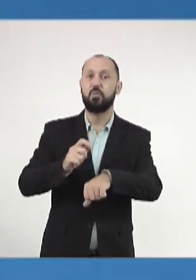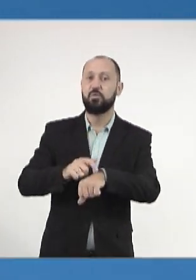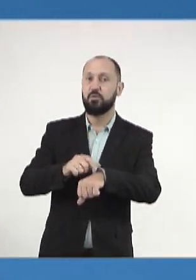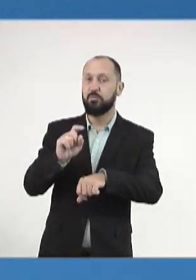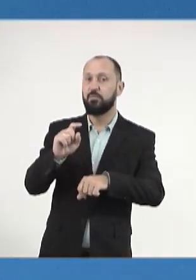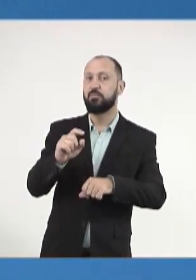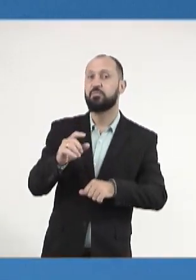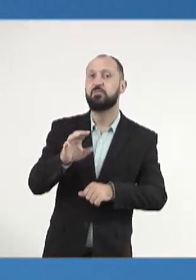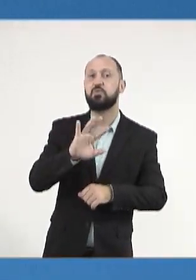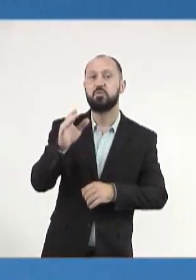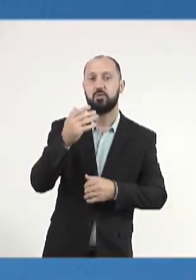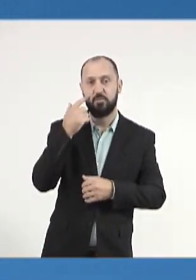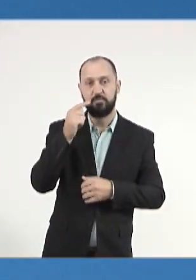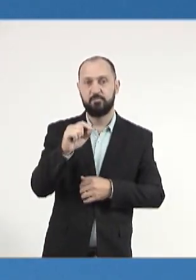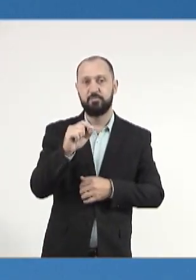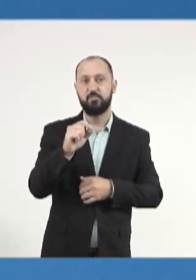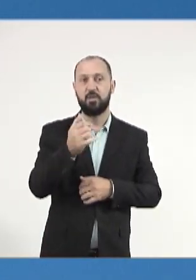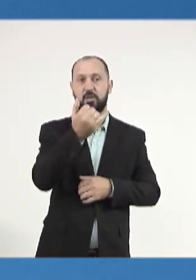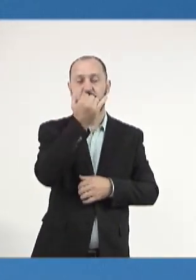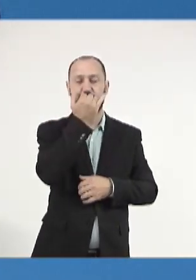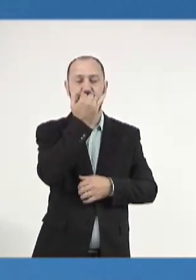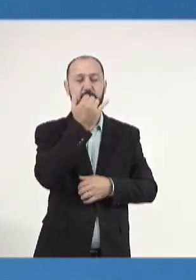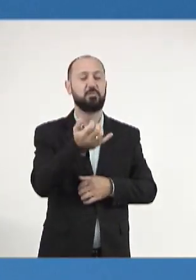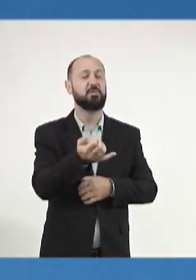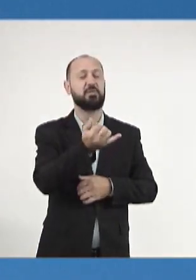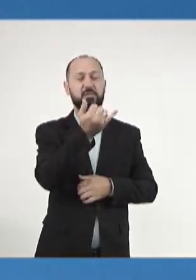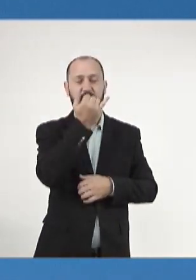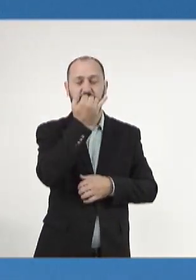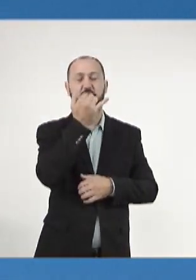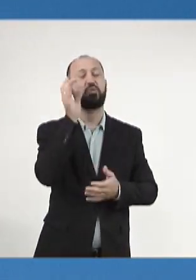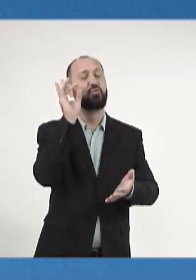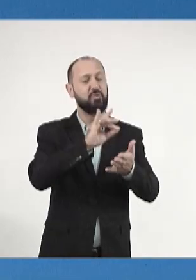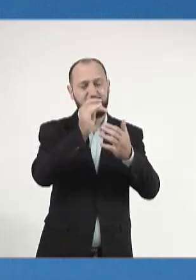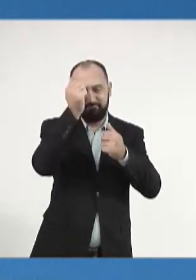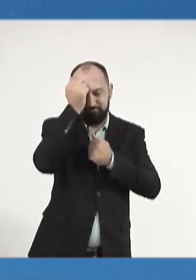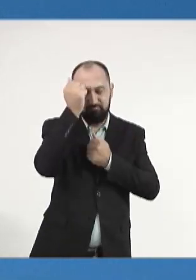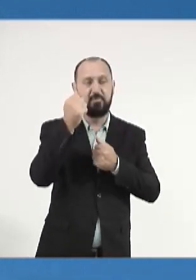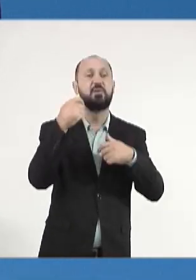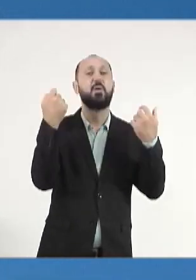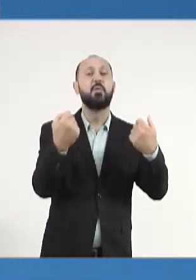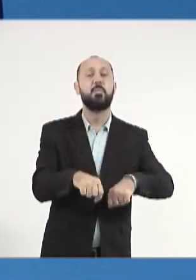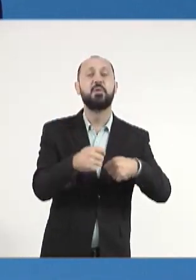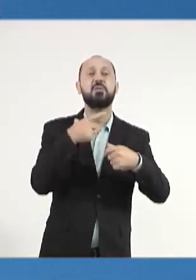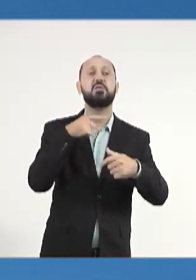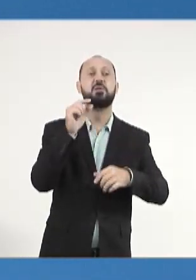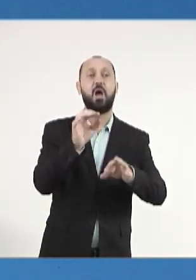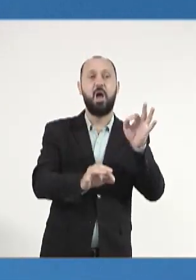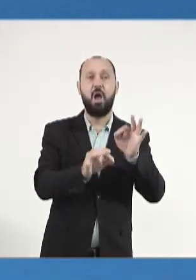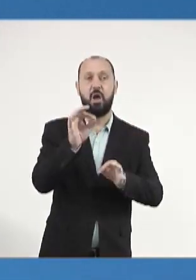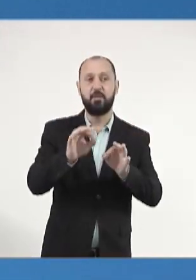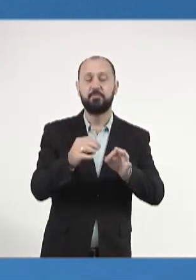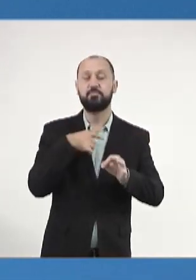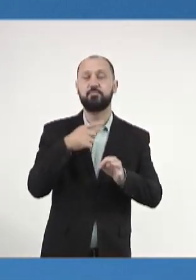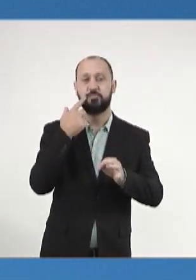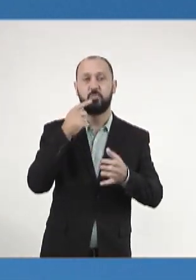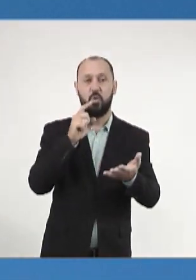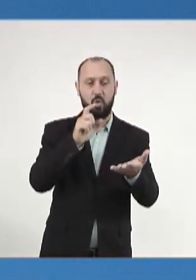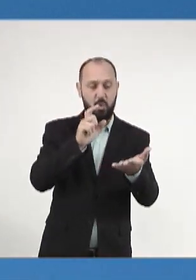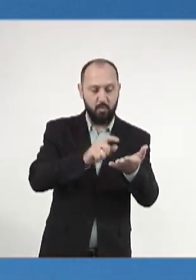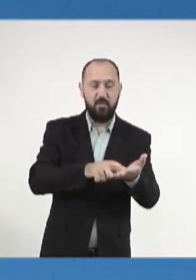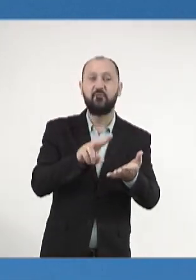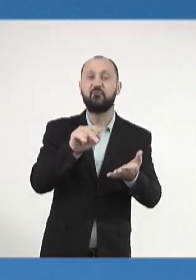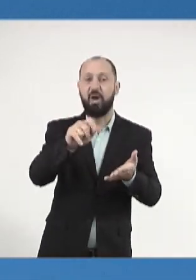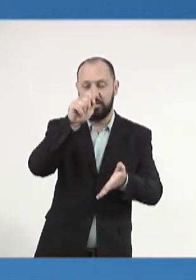Tempo, deputado, Então, eu dizer só o seguinte, lamento profundamente. Precisamos de decisão política. Aperta o